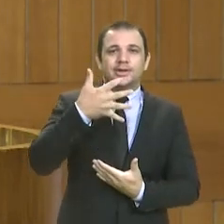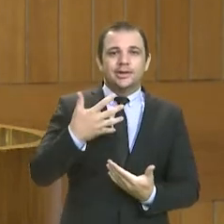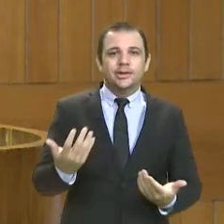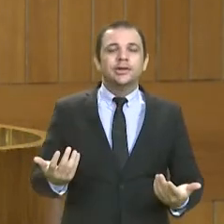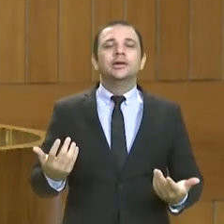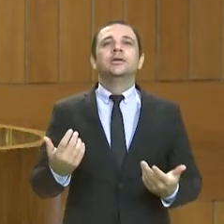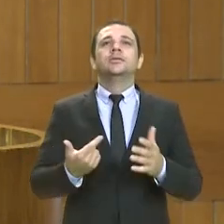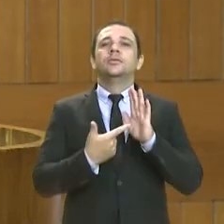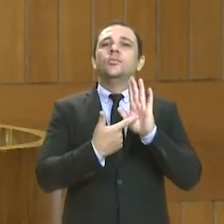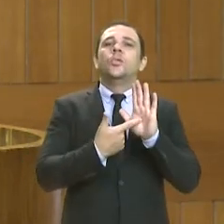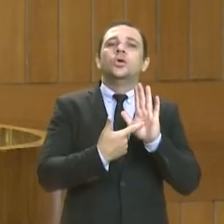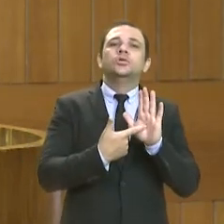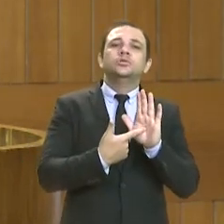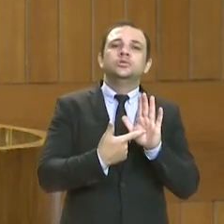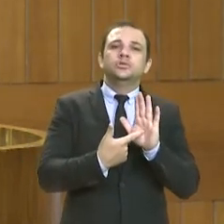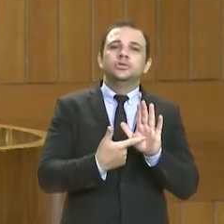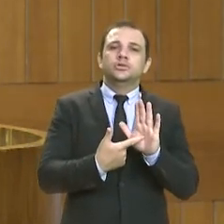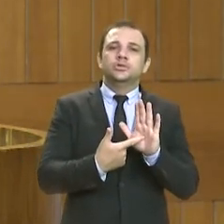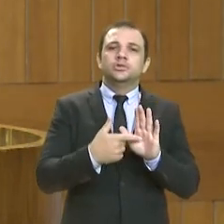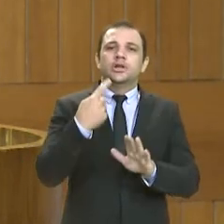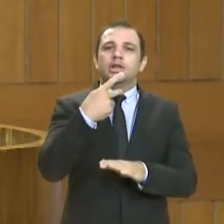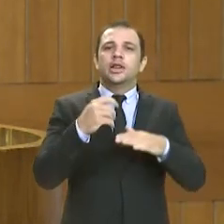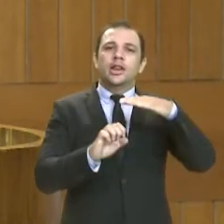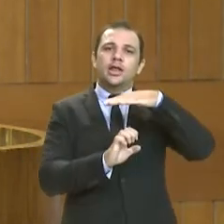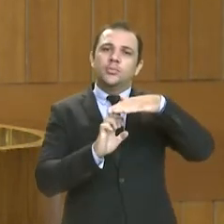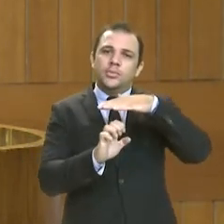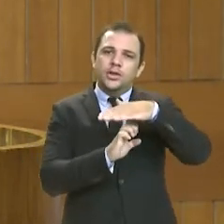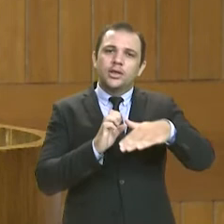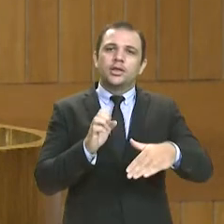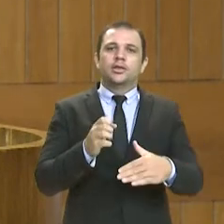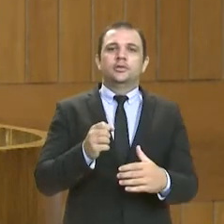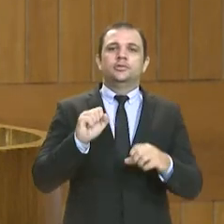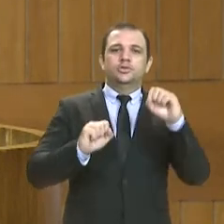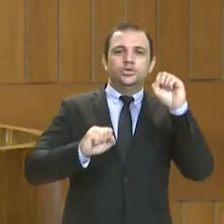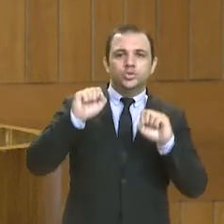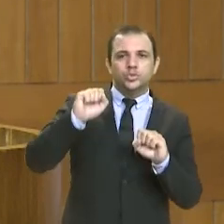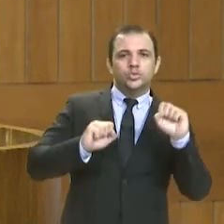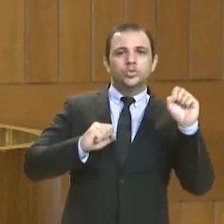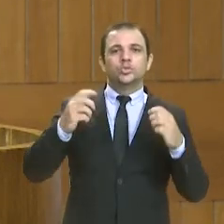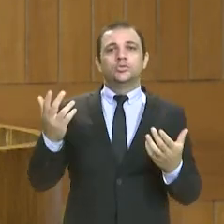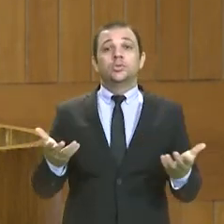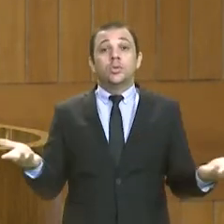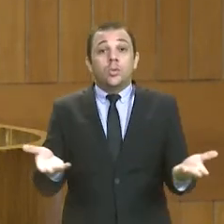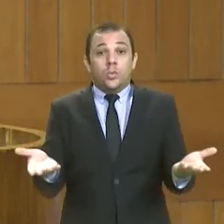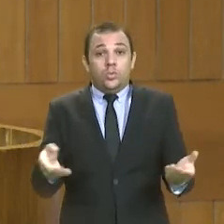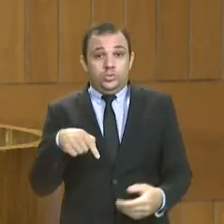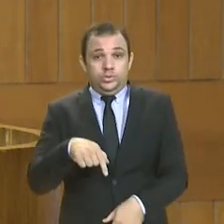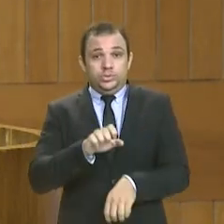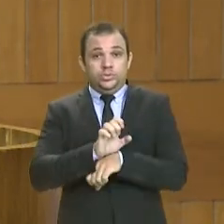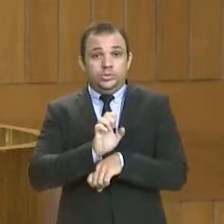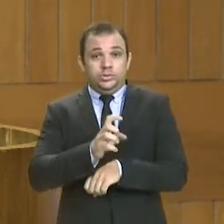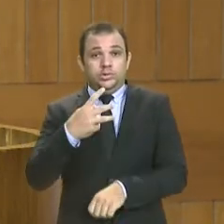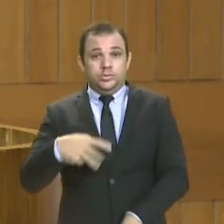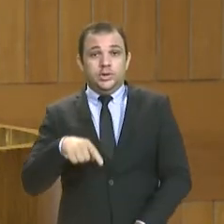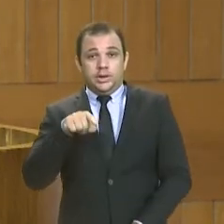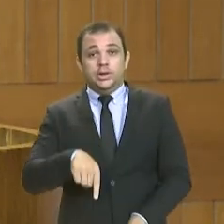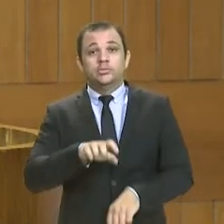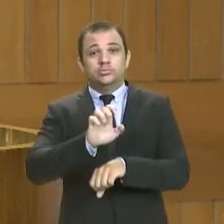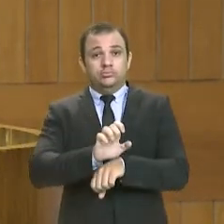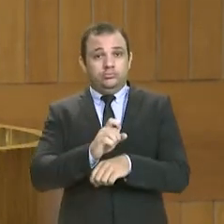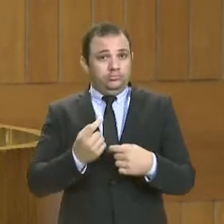apresentando suas empresas, indústrias, que hoje o estado do Maranhão, por ser um estado muito